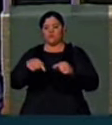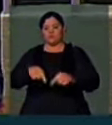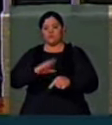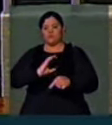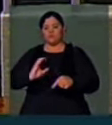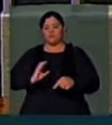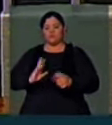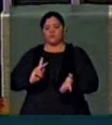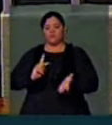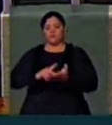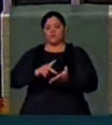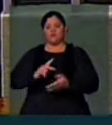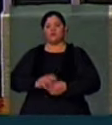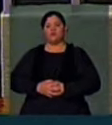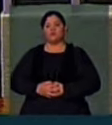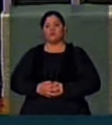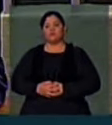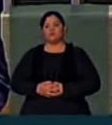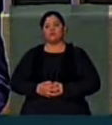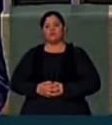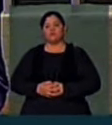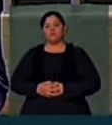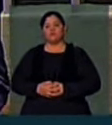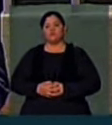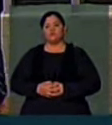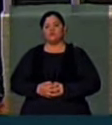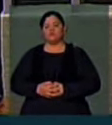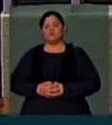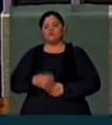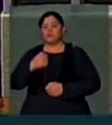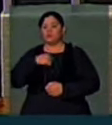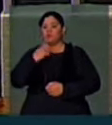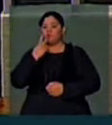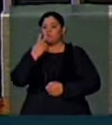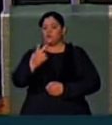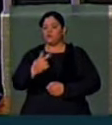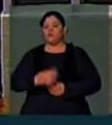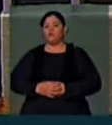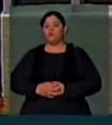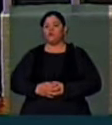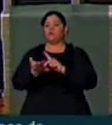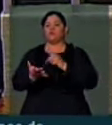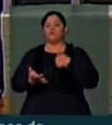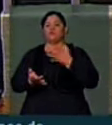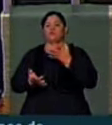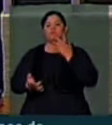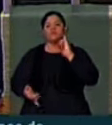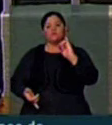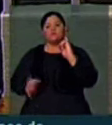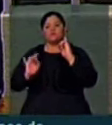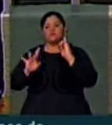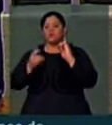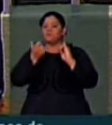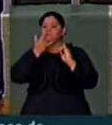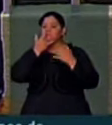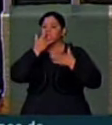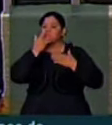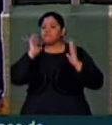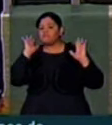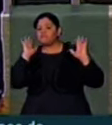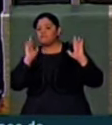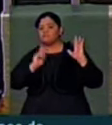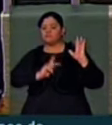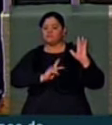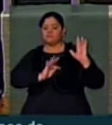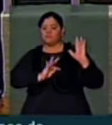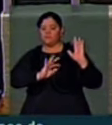uma das poucas vozes distoantes, né? Eu falei que essa tribuna aqui seria a tribuna da verdade. Me desculpe os petistas, né? Mas o